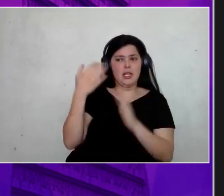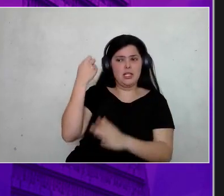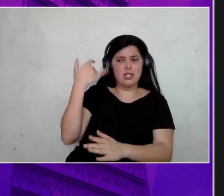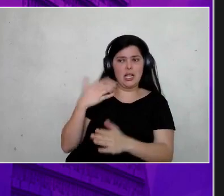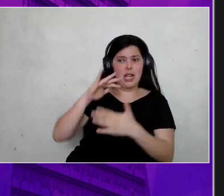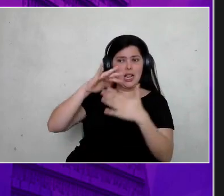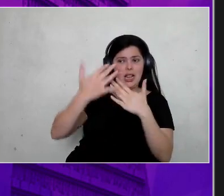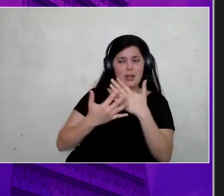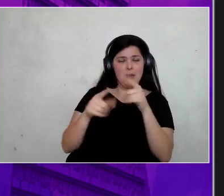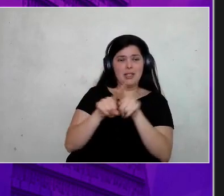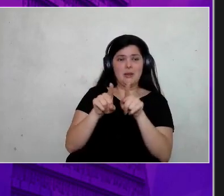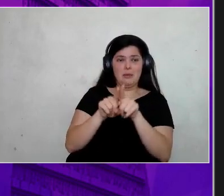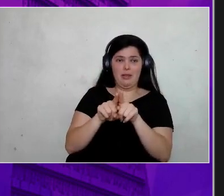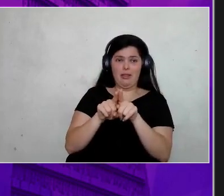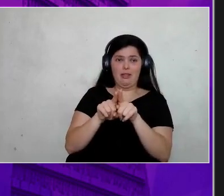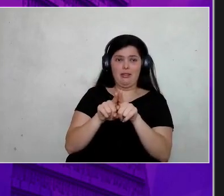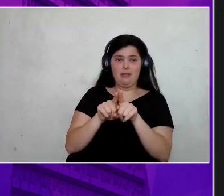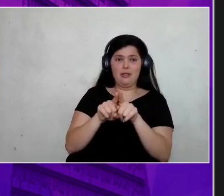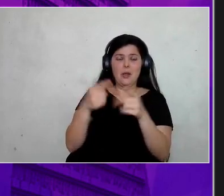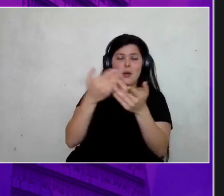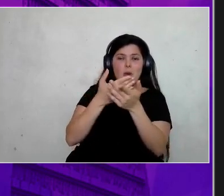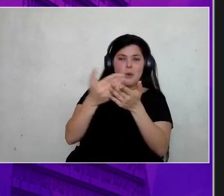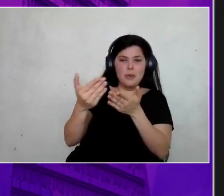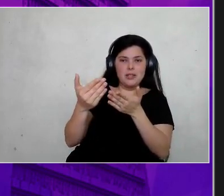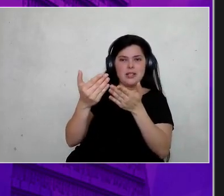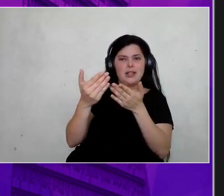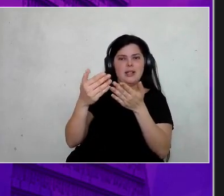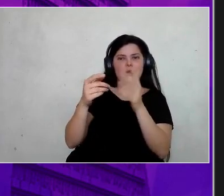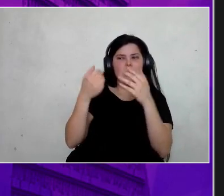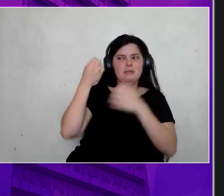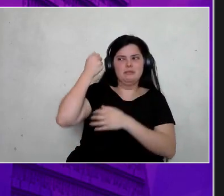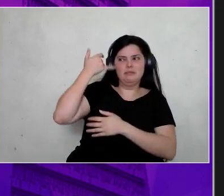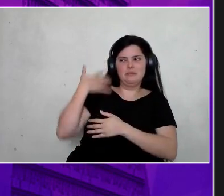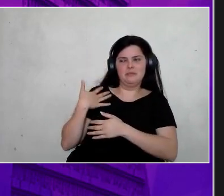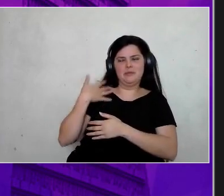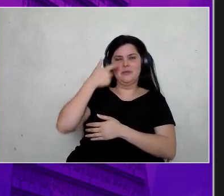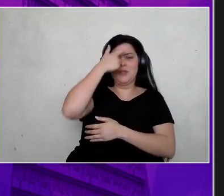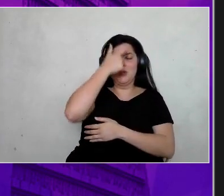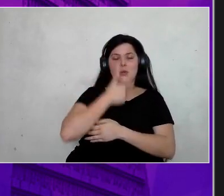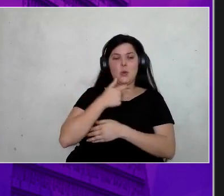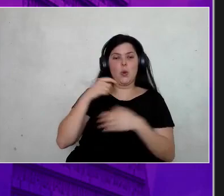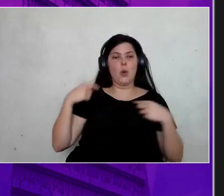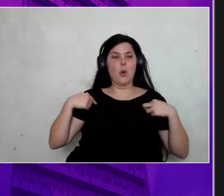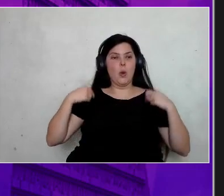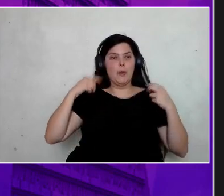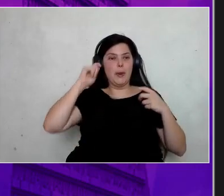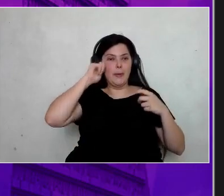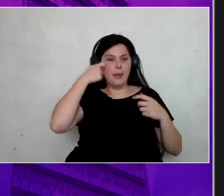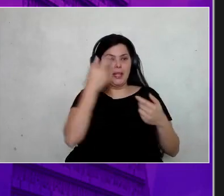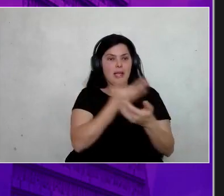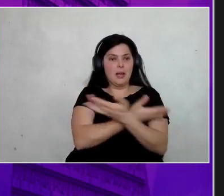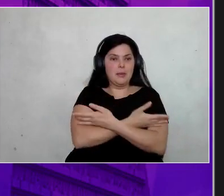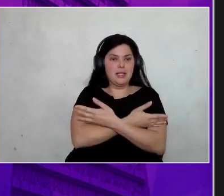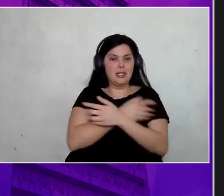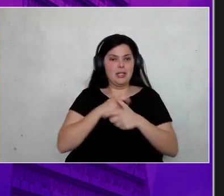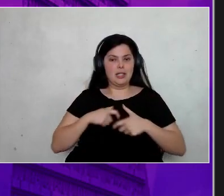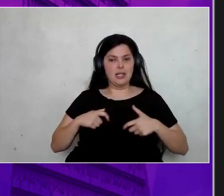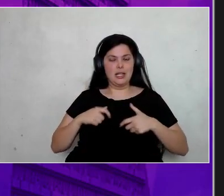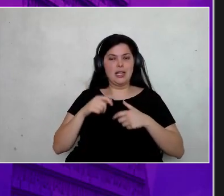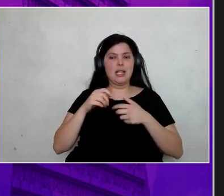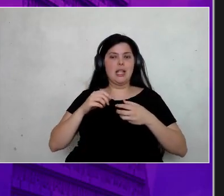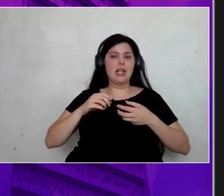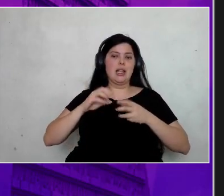Então, para a gente, só para me descrever aqui, eu estou com roupa preta, com uma camiseta escrito TDevConf,